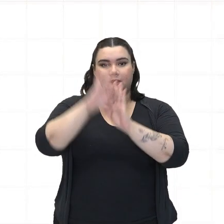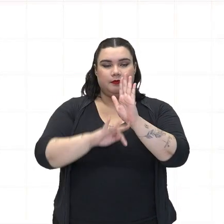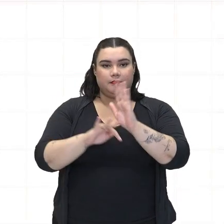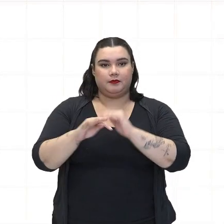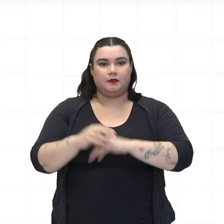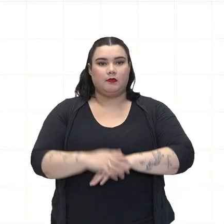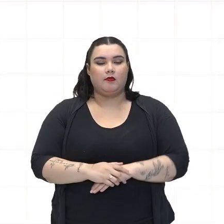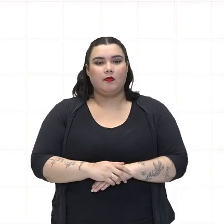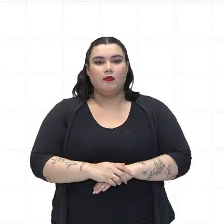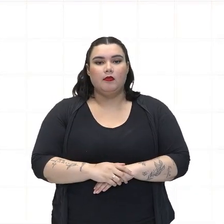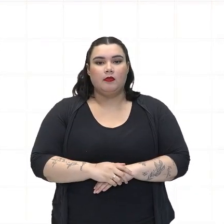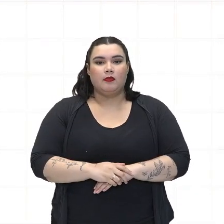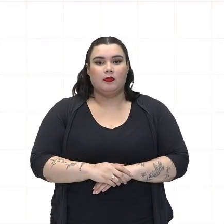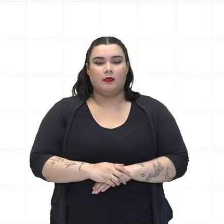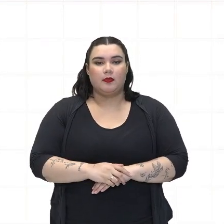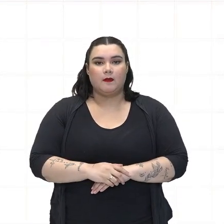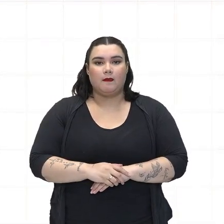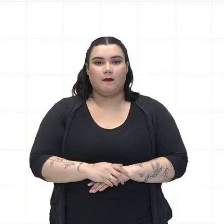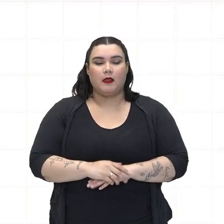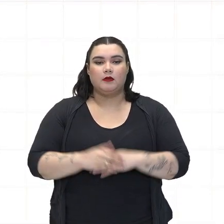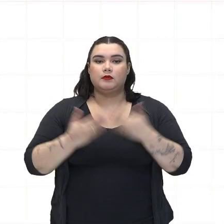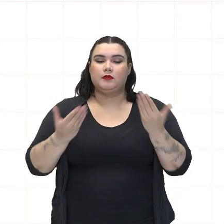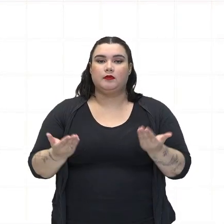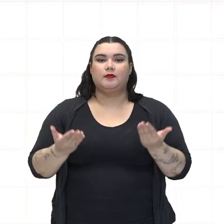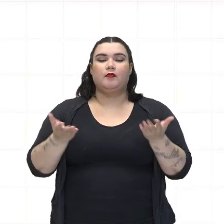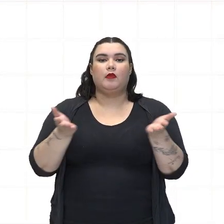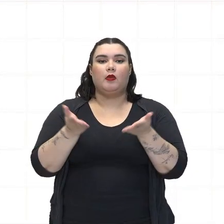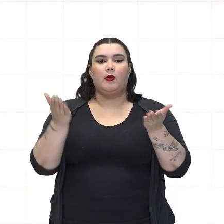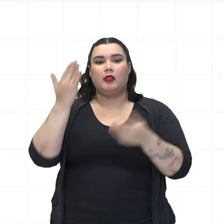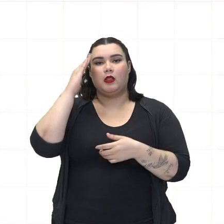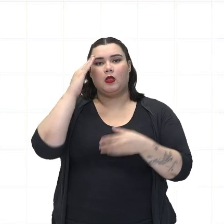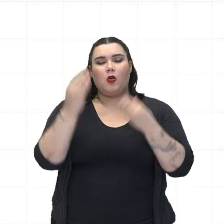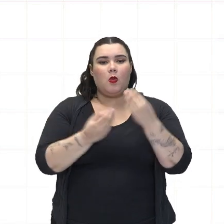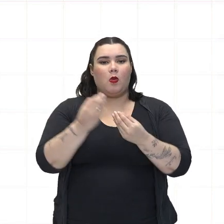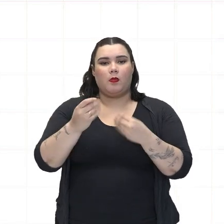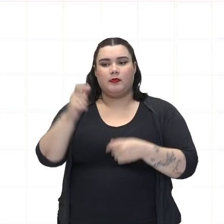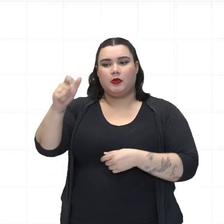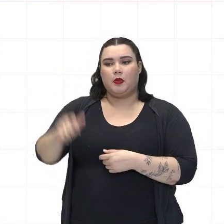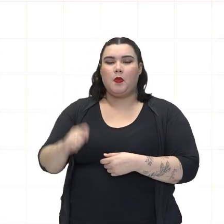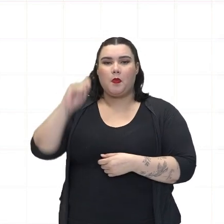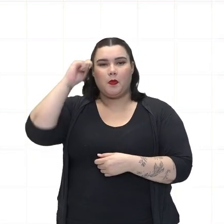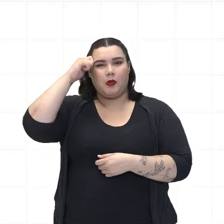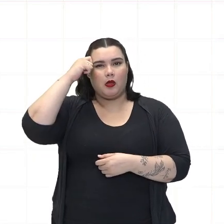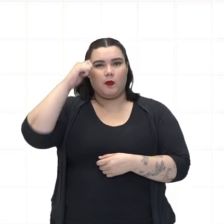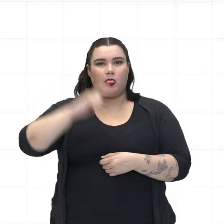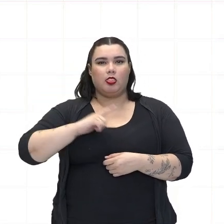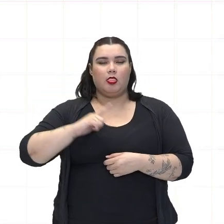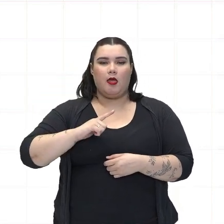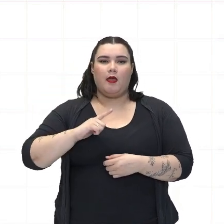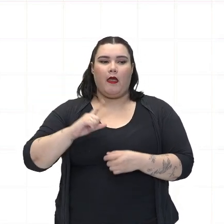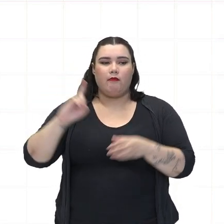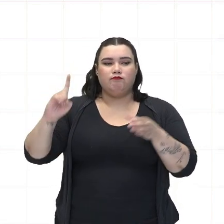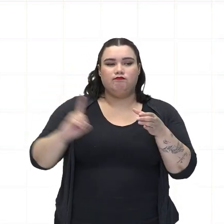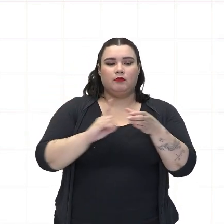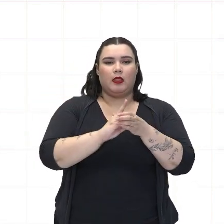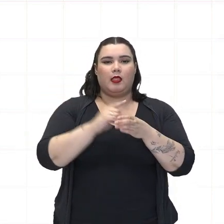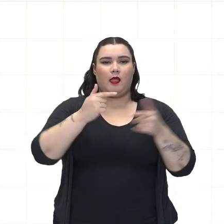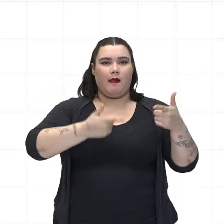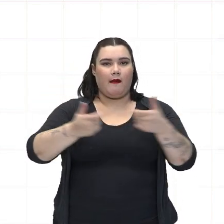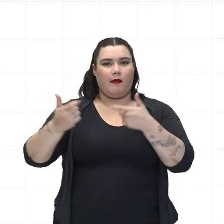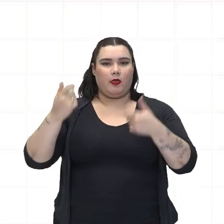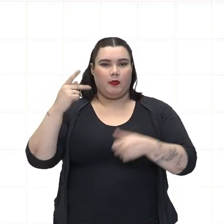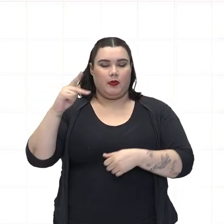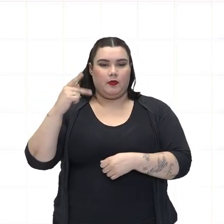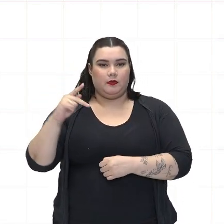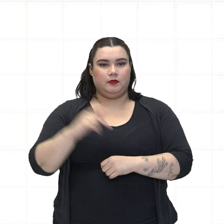galera. Vamos entender qual foi o papel do negro na Guerra do Paraguai. Vamos ao texto que fala pra gente. Vamos lá. Para